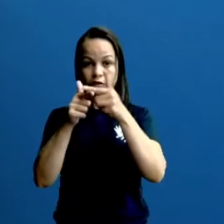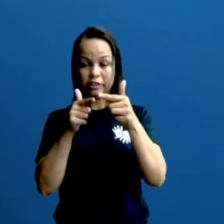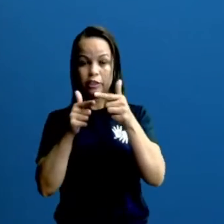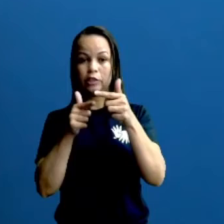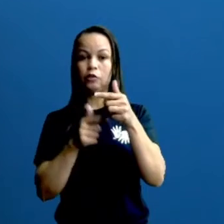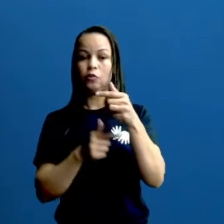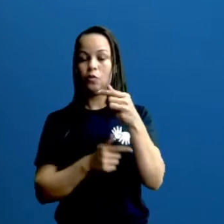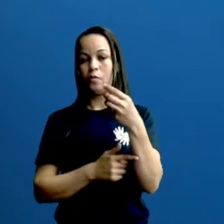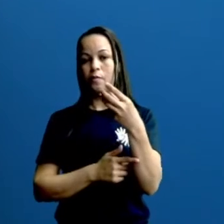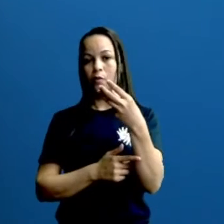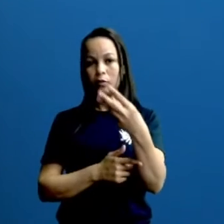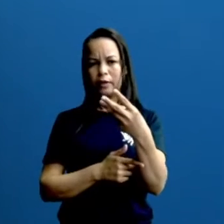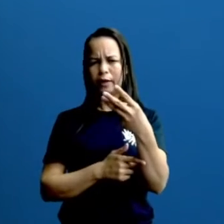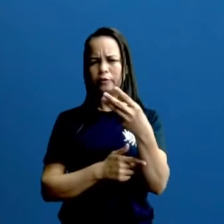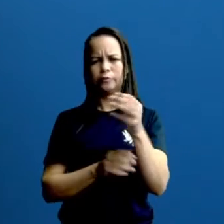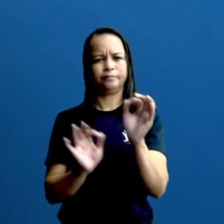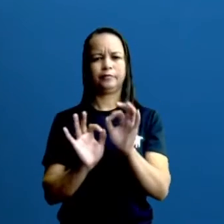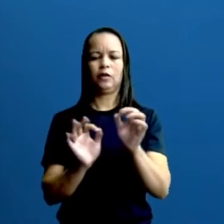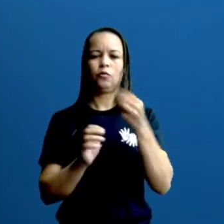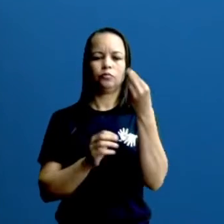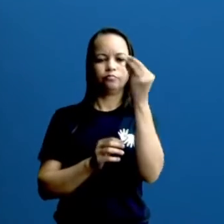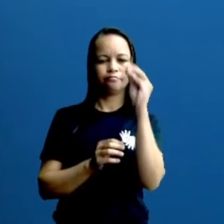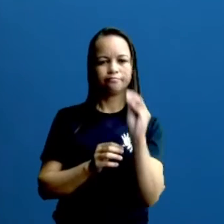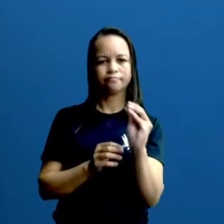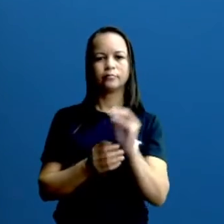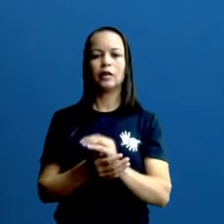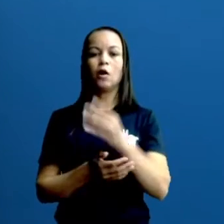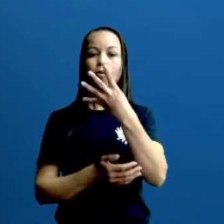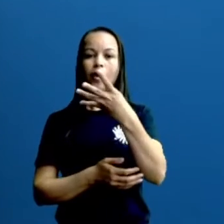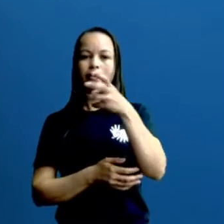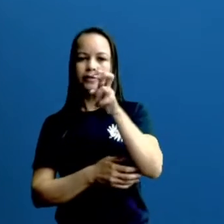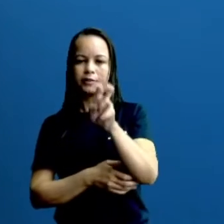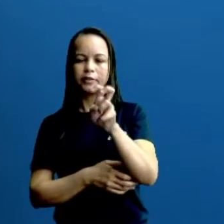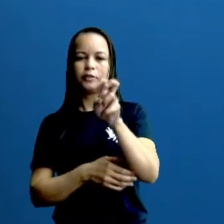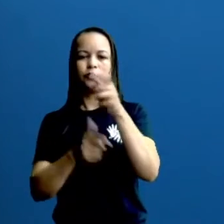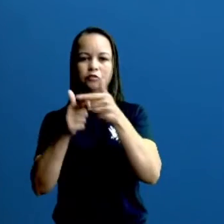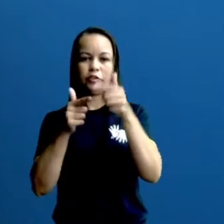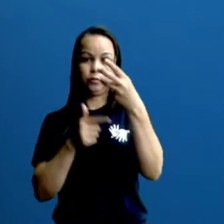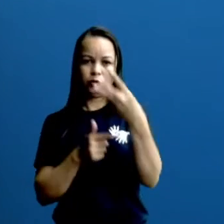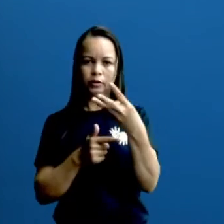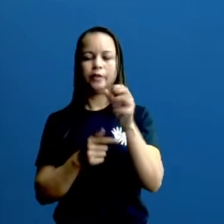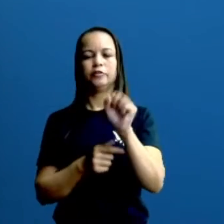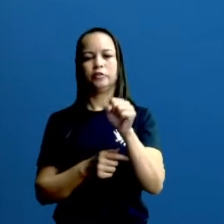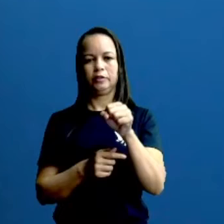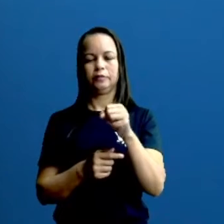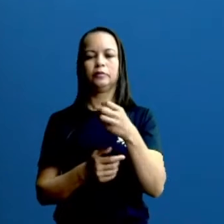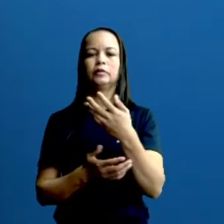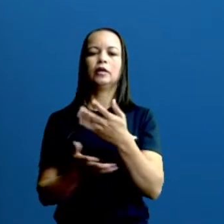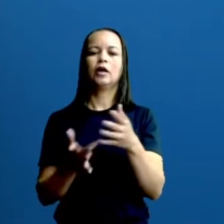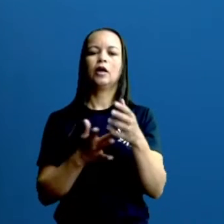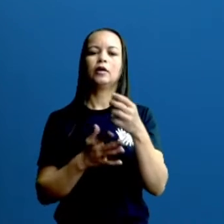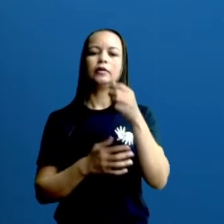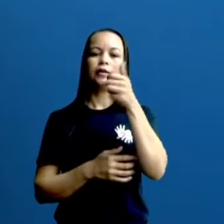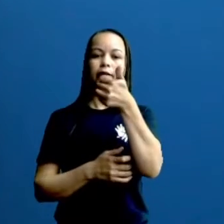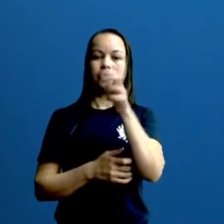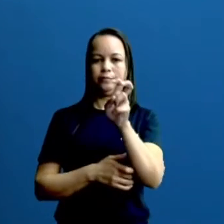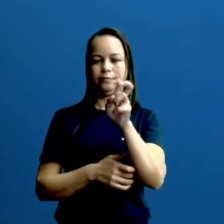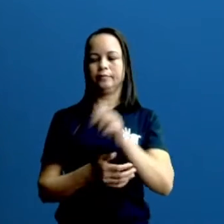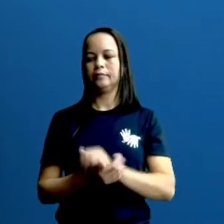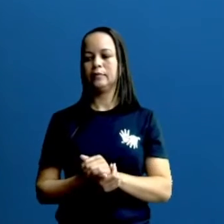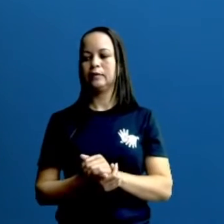por 3? Não. Repete o 5. 45 dá para dividir por 3? Sim. 45 por 3 dá